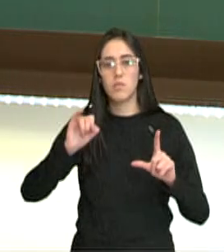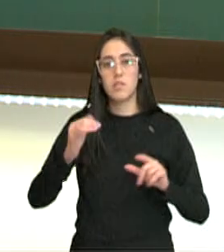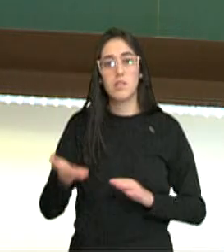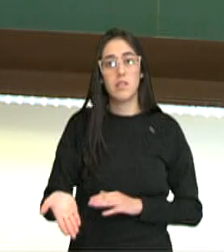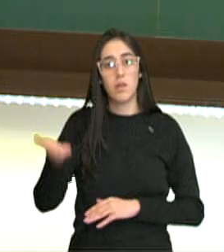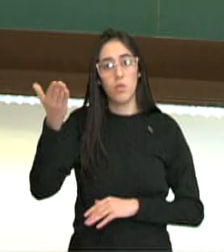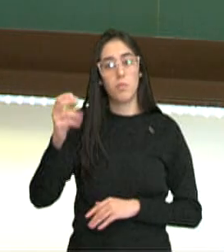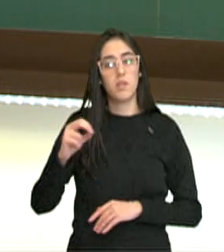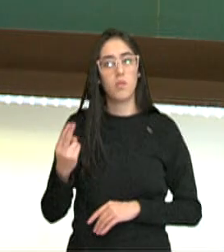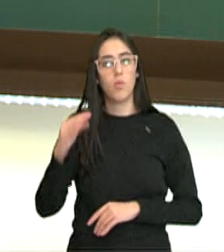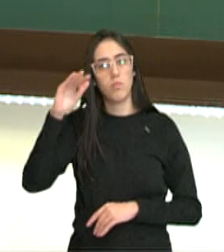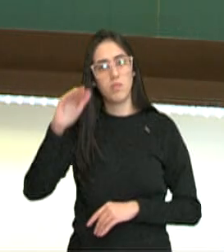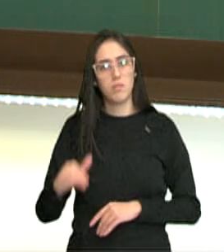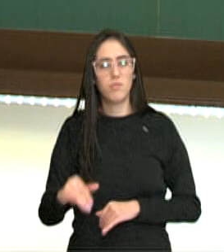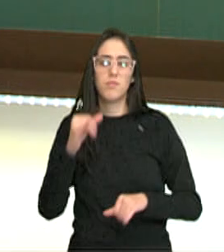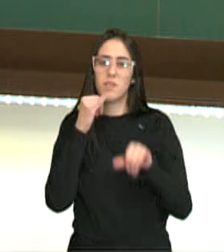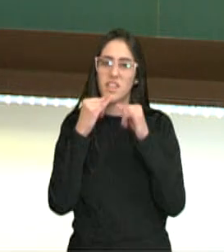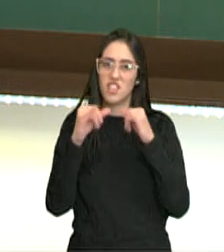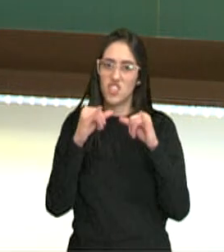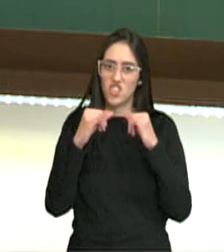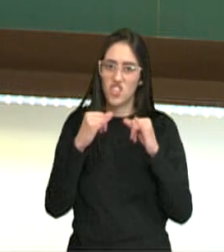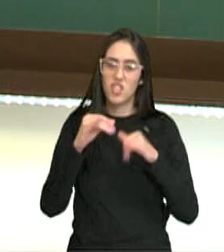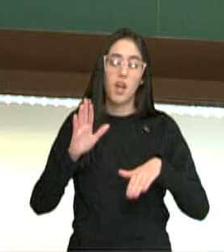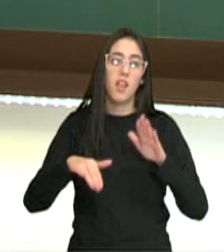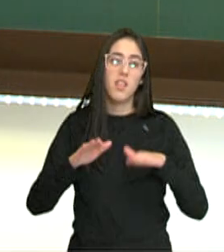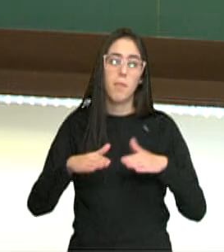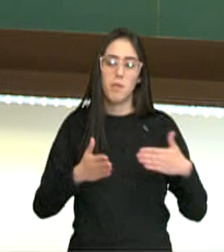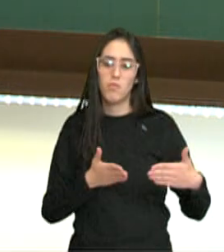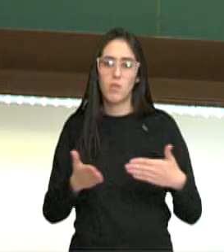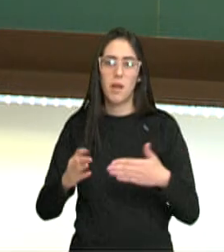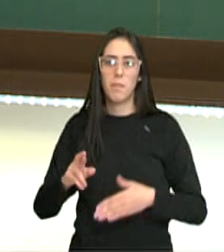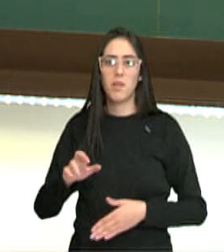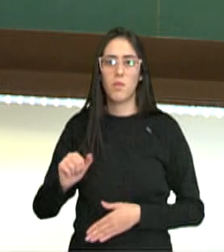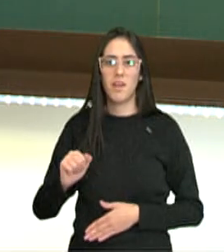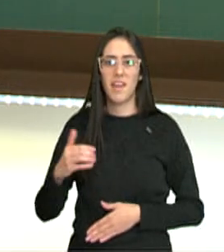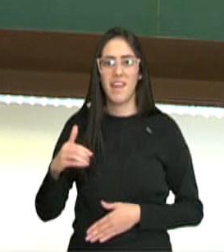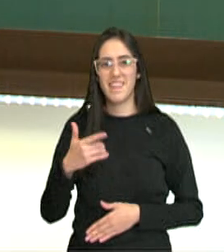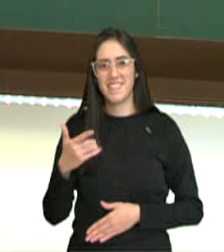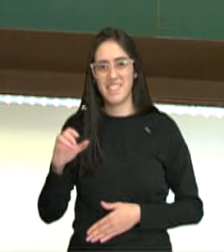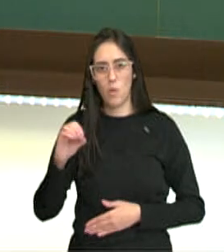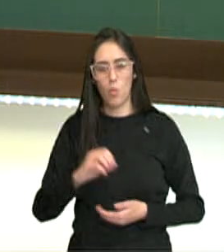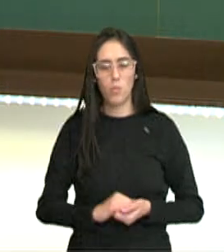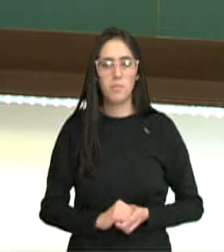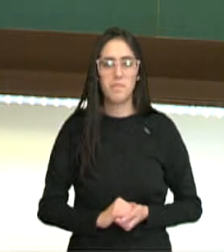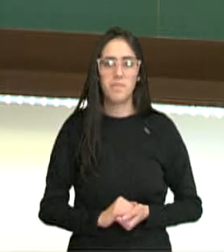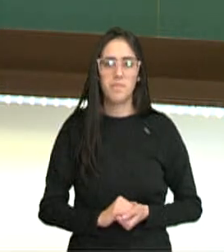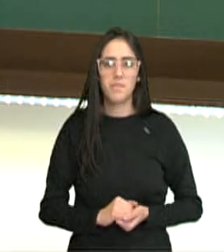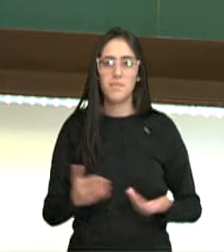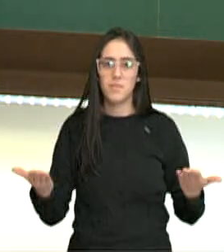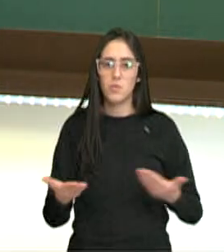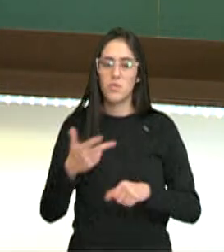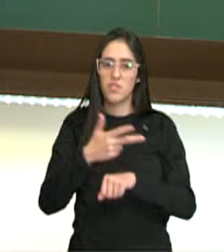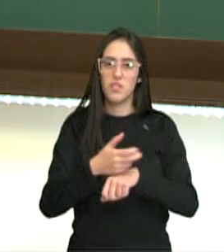aumento ou diminuição da energia conforme o caminho da reação foi acontecendo.